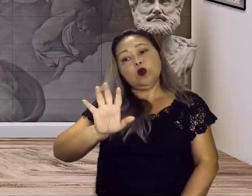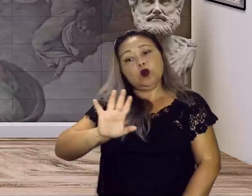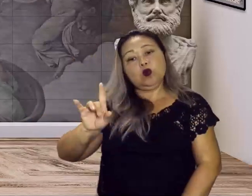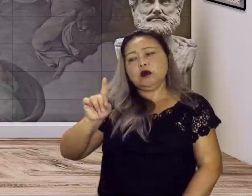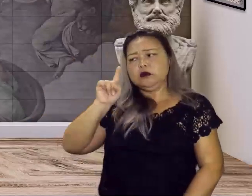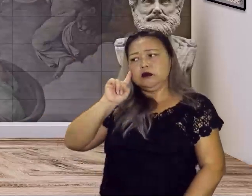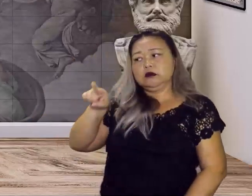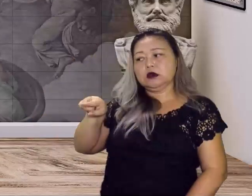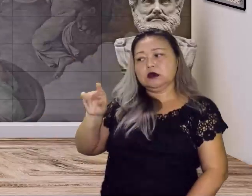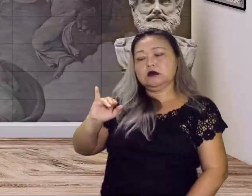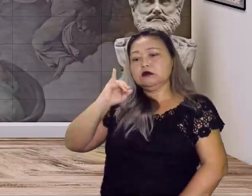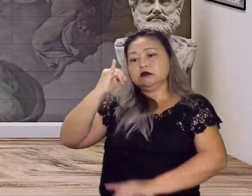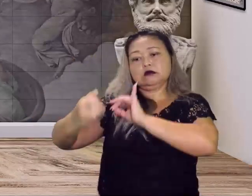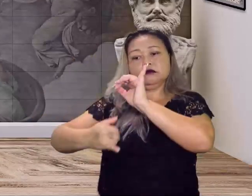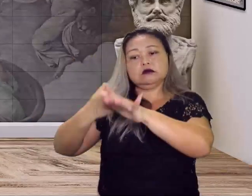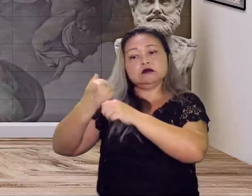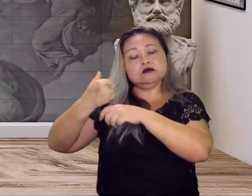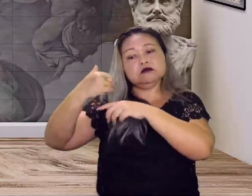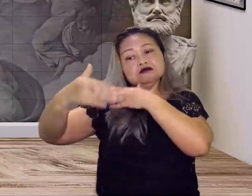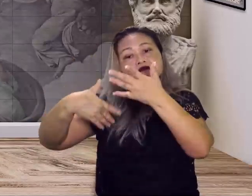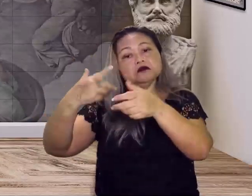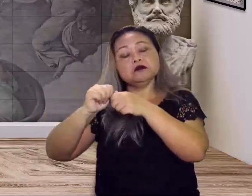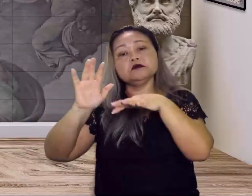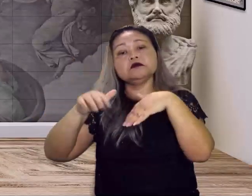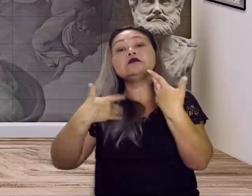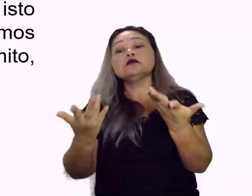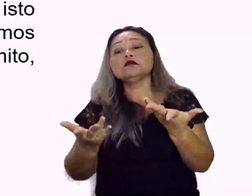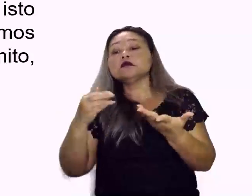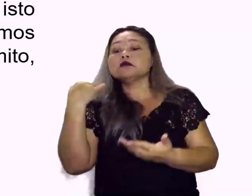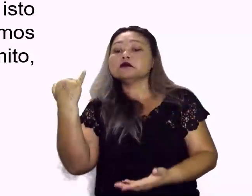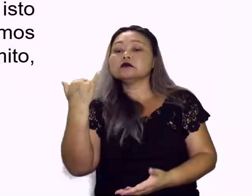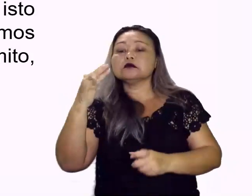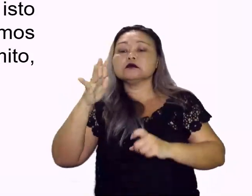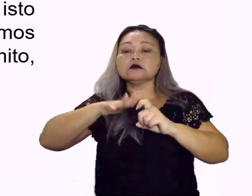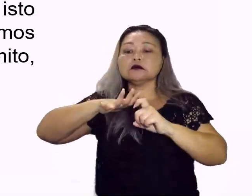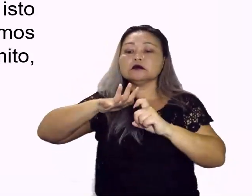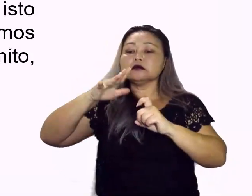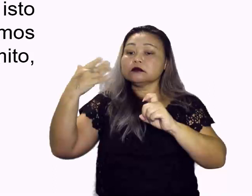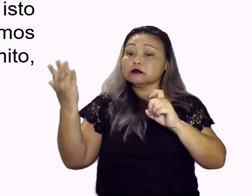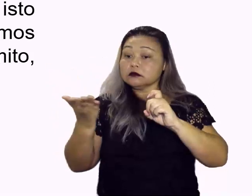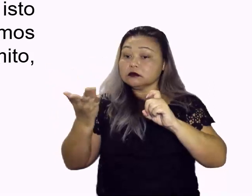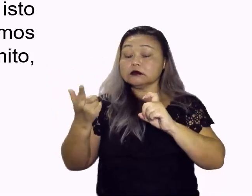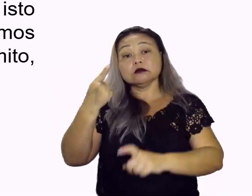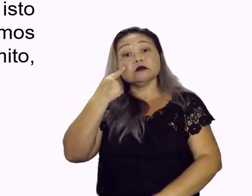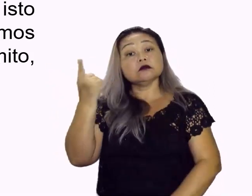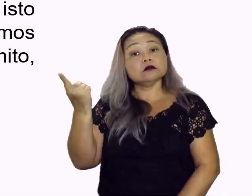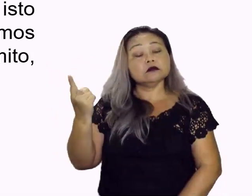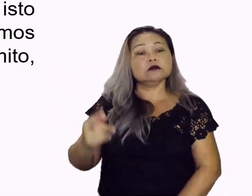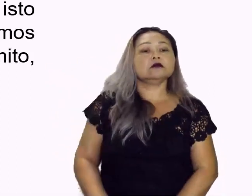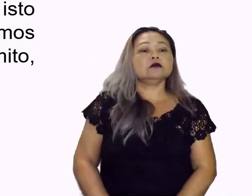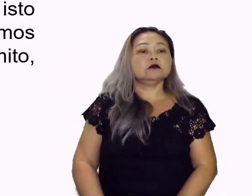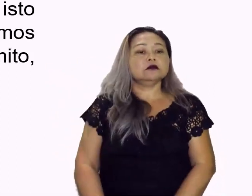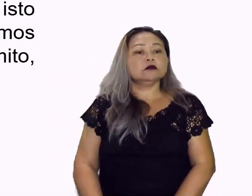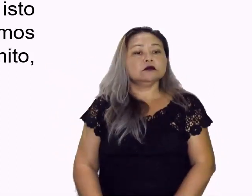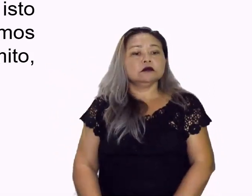não vai contar a história dele para frente. Vamos lá ver qual a importância do mito na nossa atualidade, olha aí.